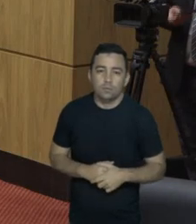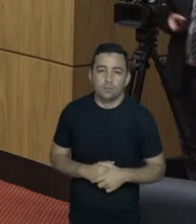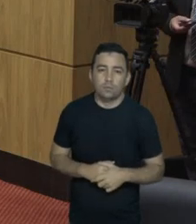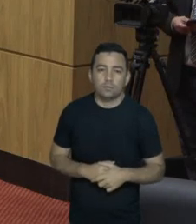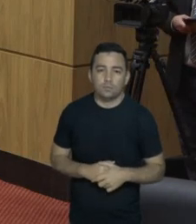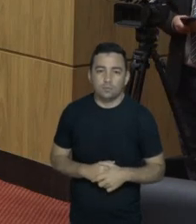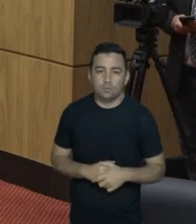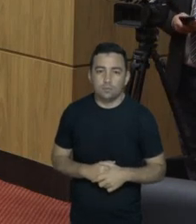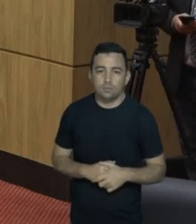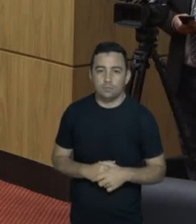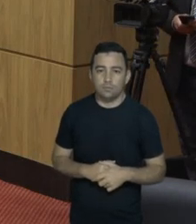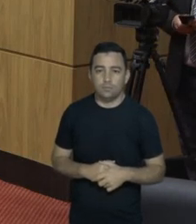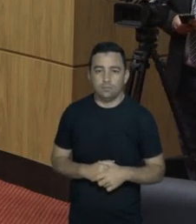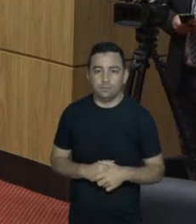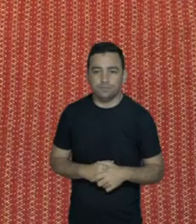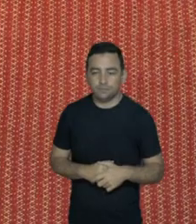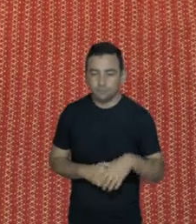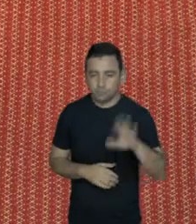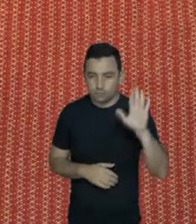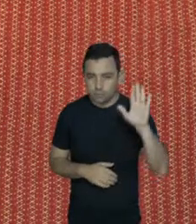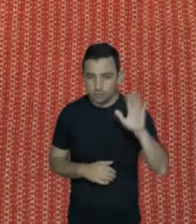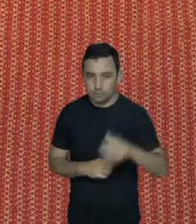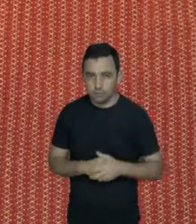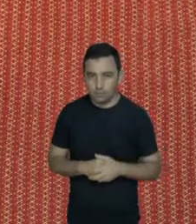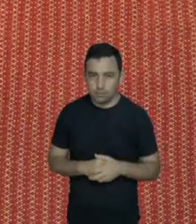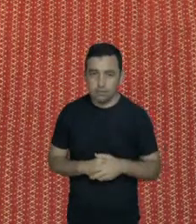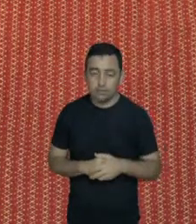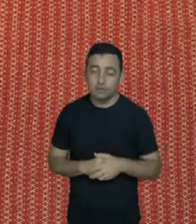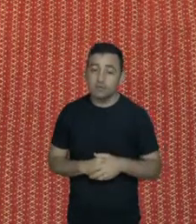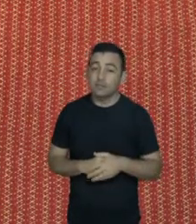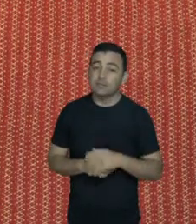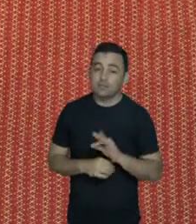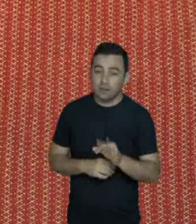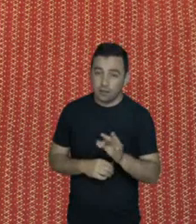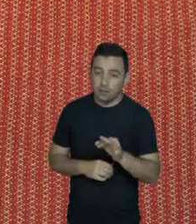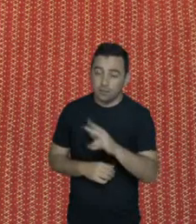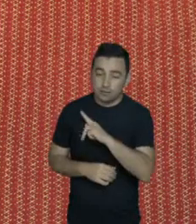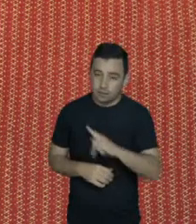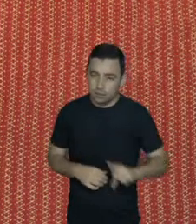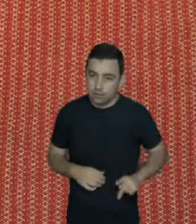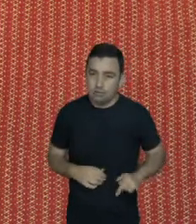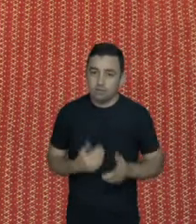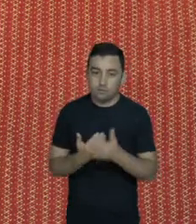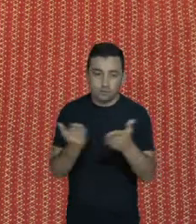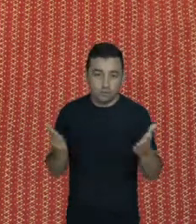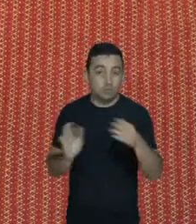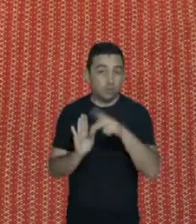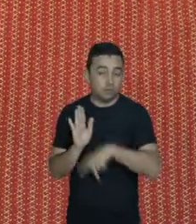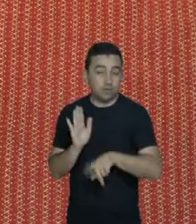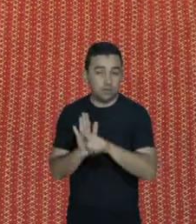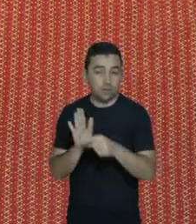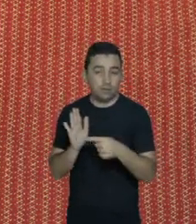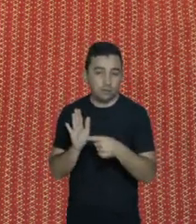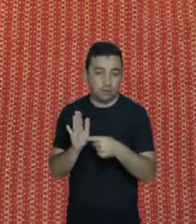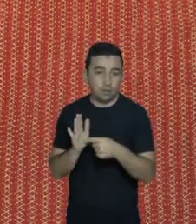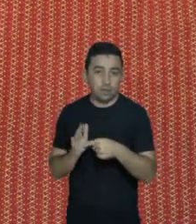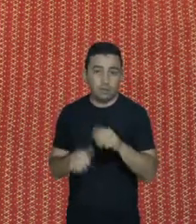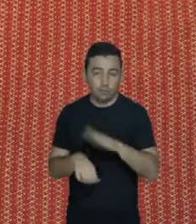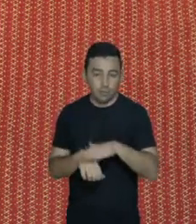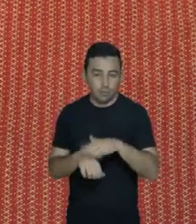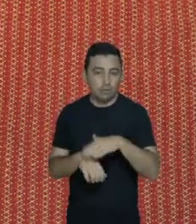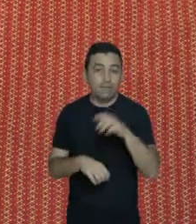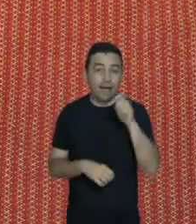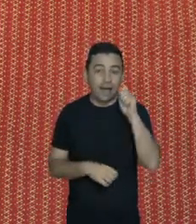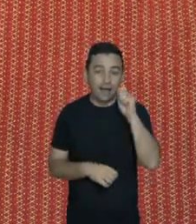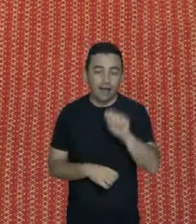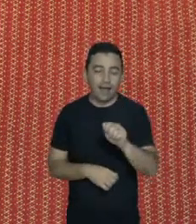Com a palavra o relator, deputado Thiago Zilli. Senhor presidente, senhores deputados, esse é um projeto de lei da deputada Ada De Luca, que conhece muito